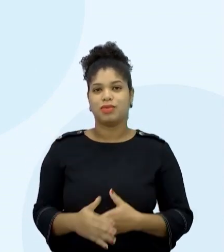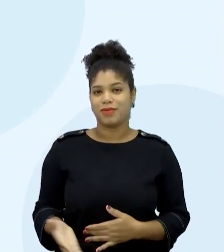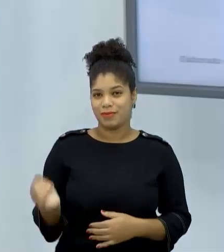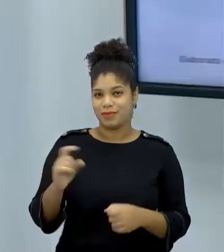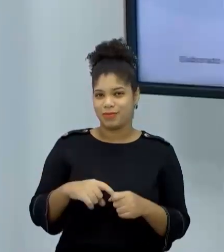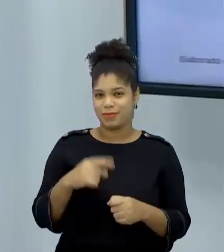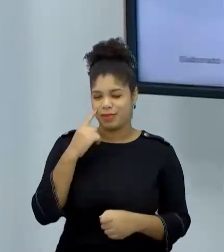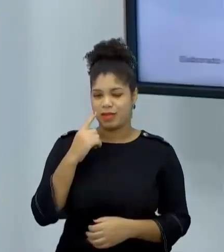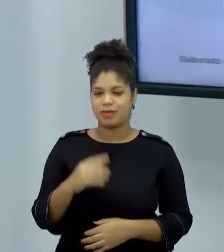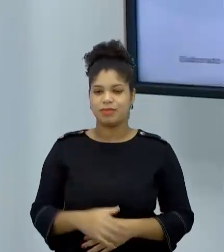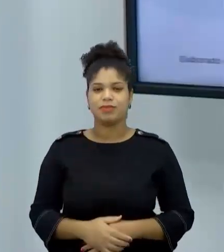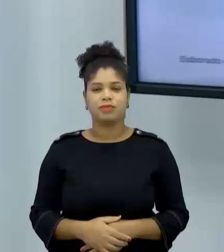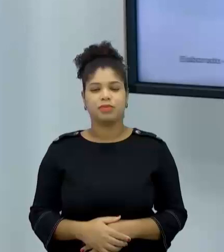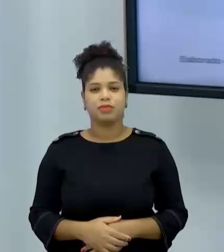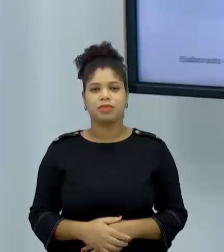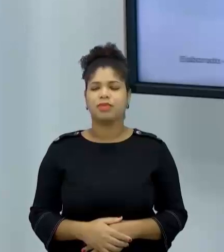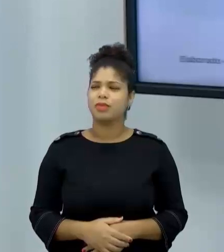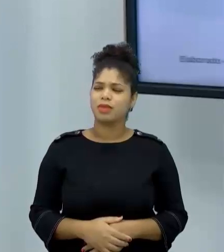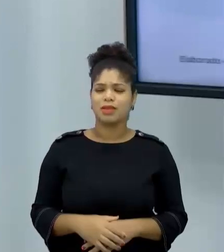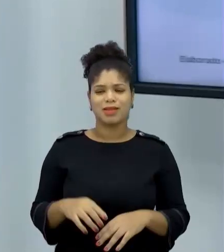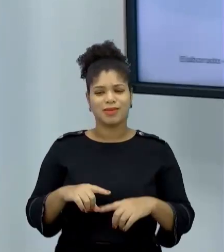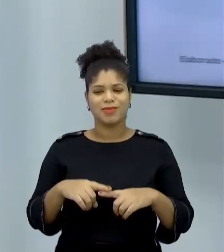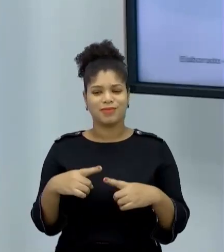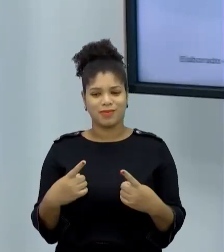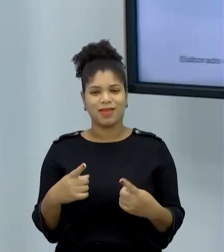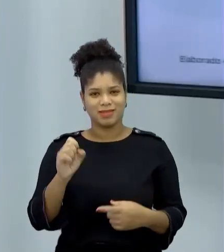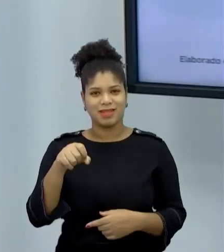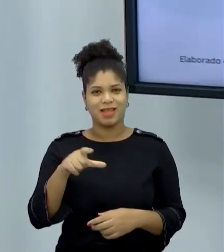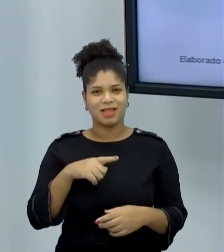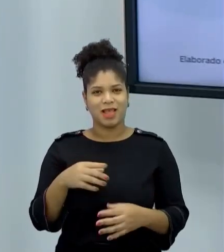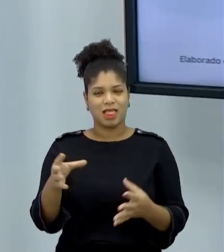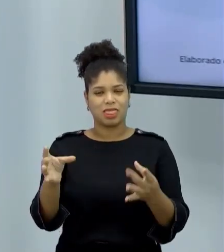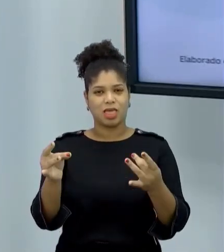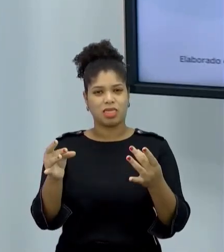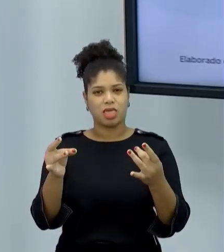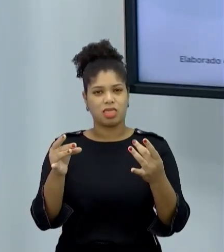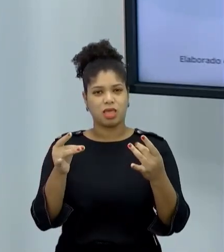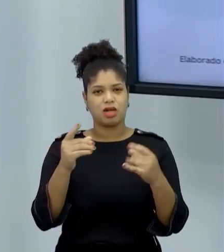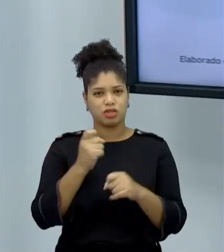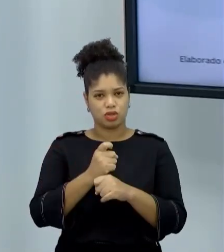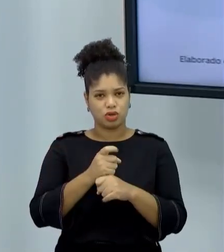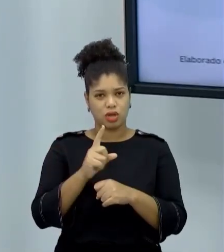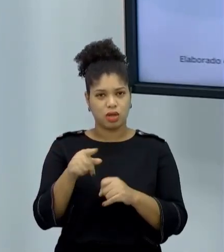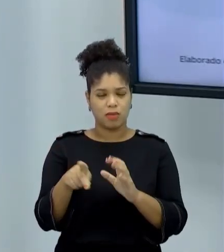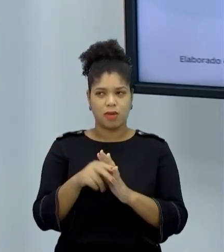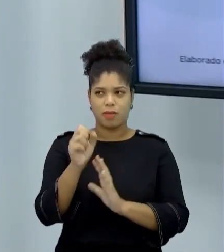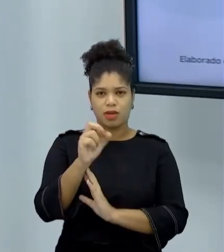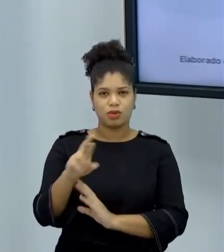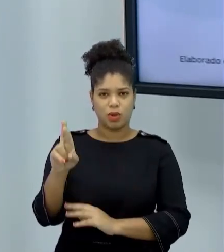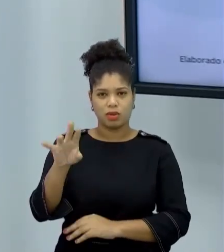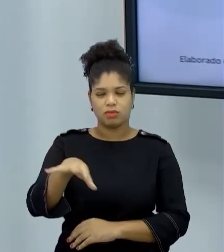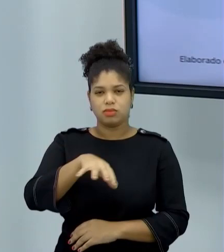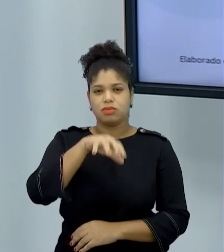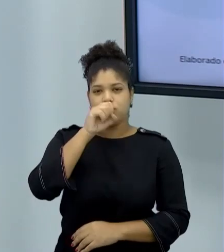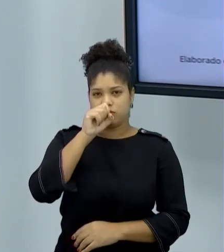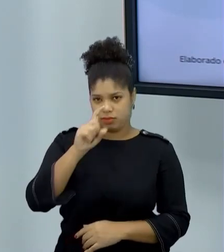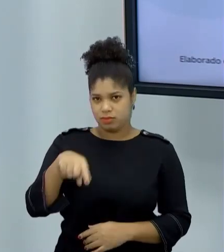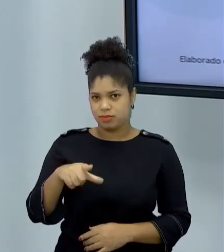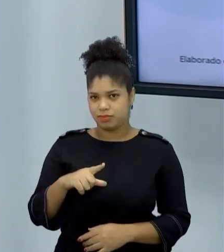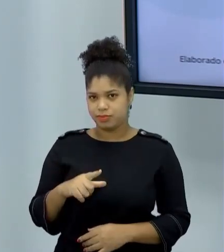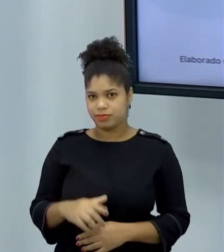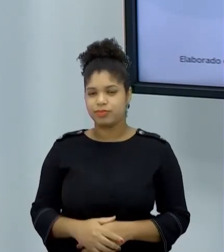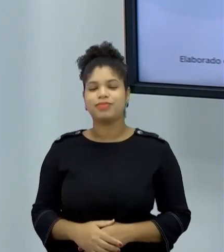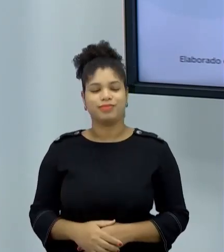aqui para mim. Mas, Magno, tem realmente partícula sólida no ar que eu respiro?